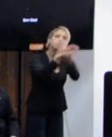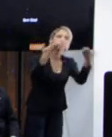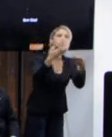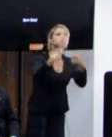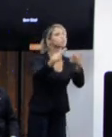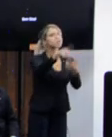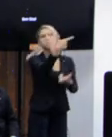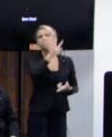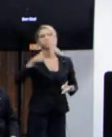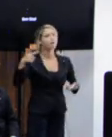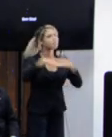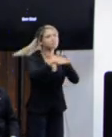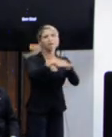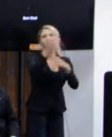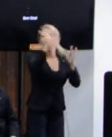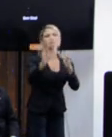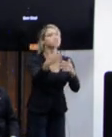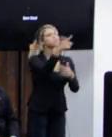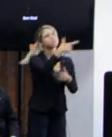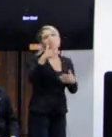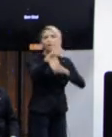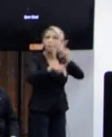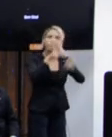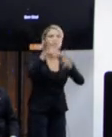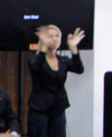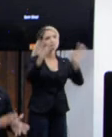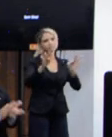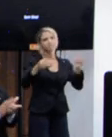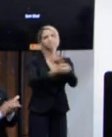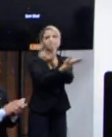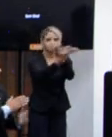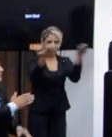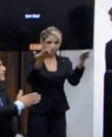cidade feliz sem povo feliz. Feliz sorriso a todos.